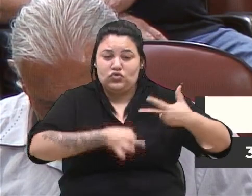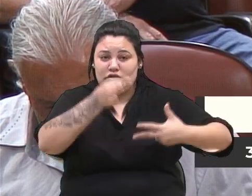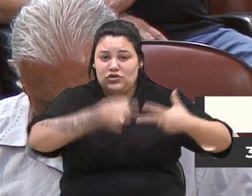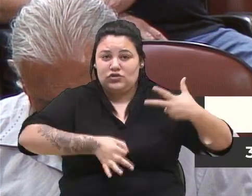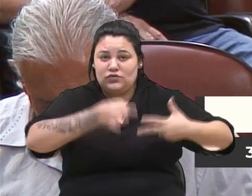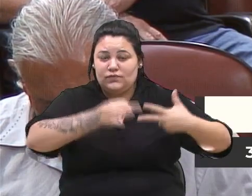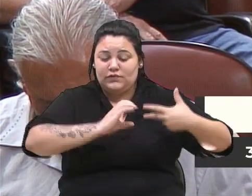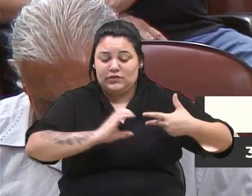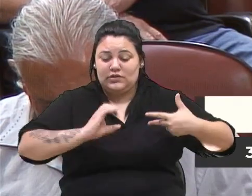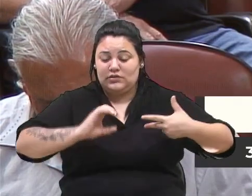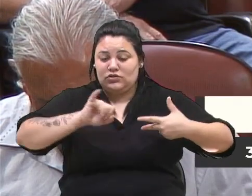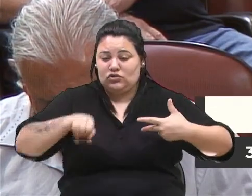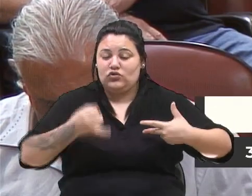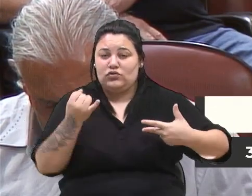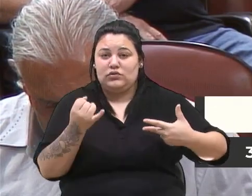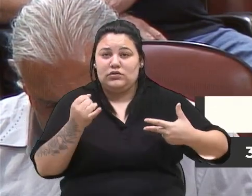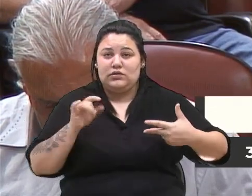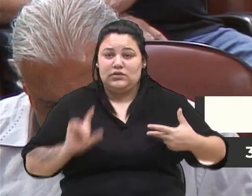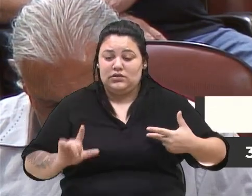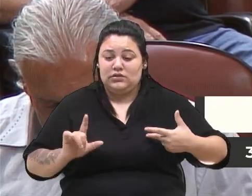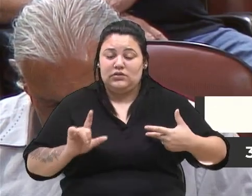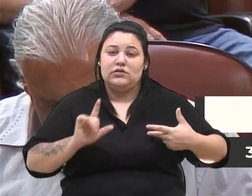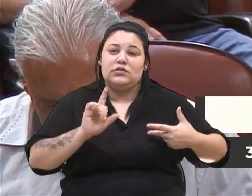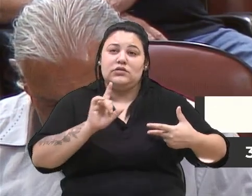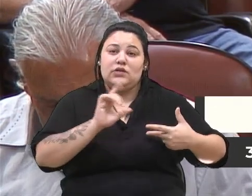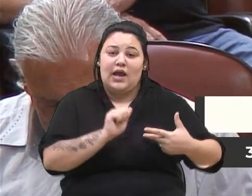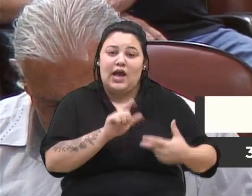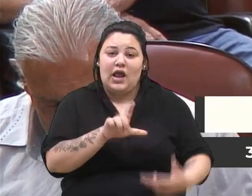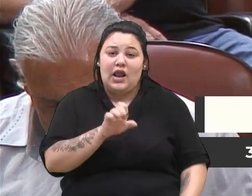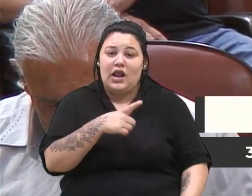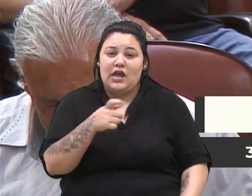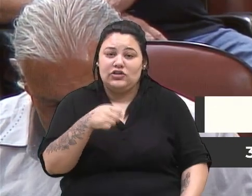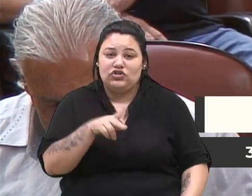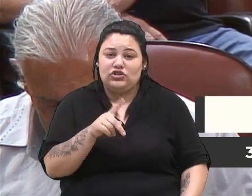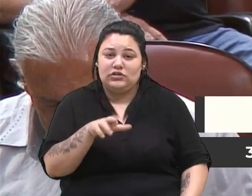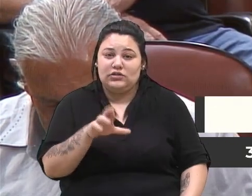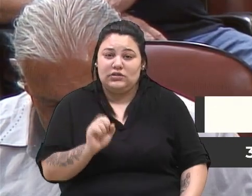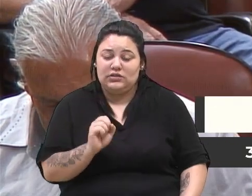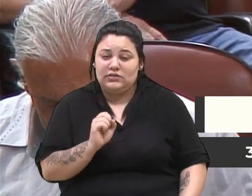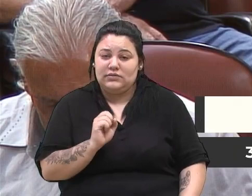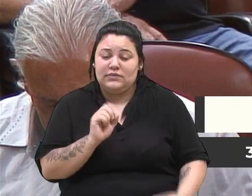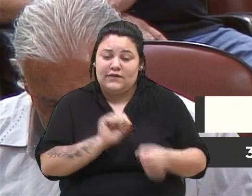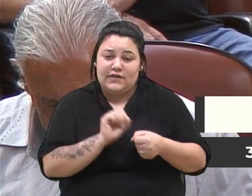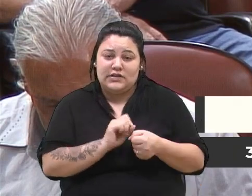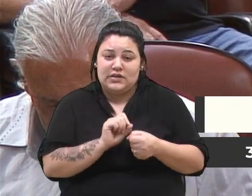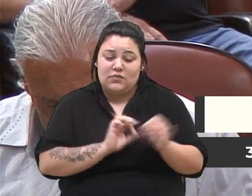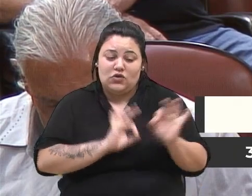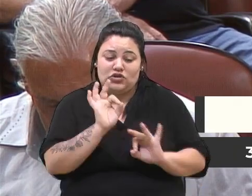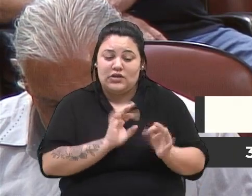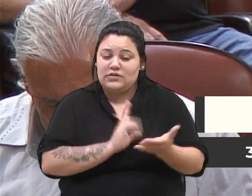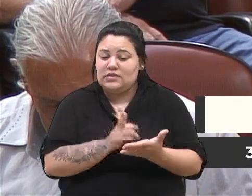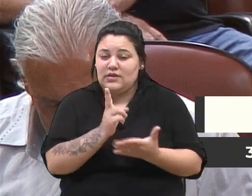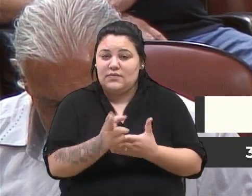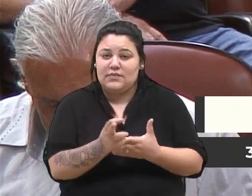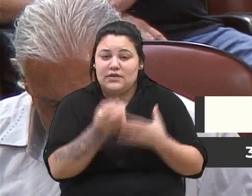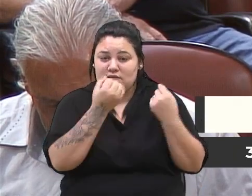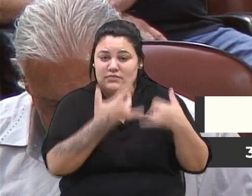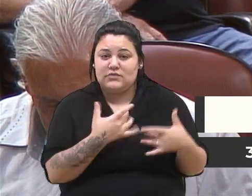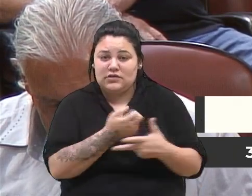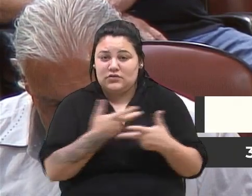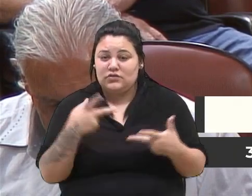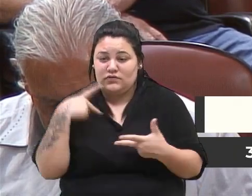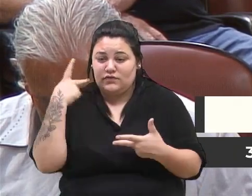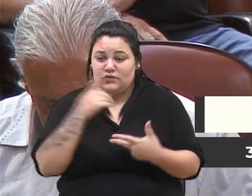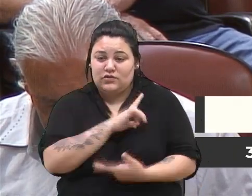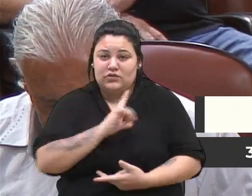CCJ, o Alexandre, que quando quer para fazer projetos sempre dá os pareceres, sempre. Projetos que são dos vereadores e projeto do governo.